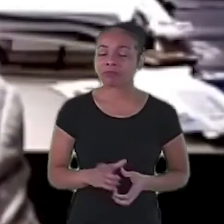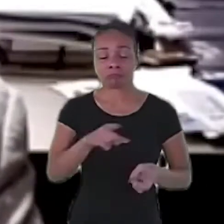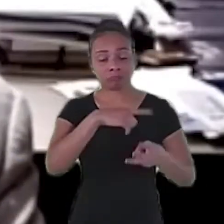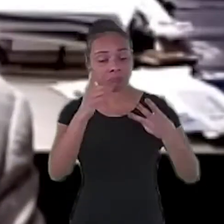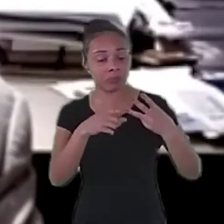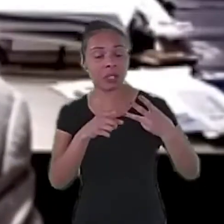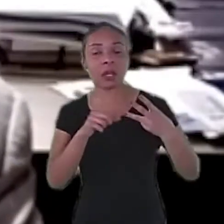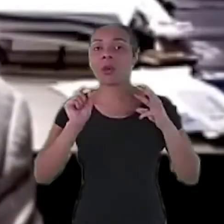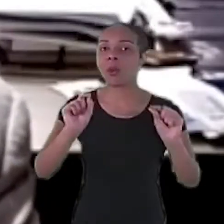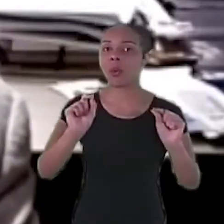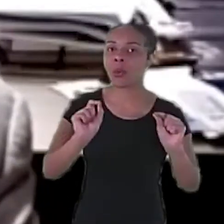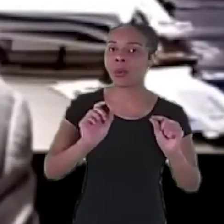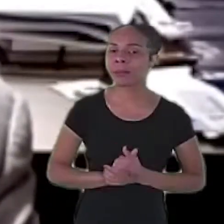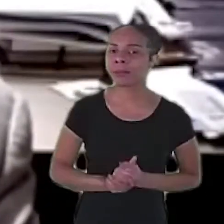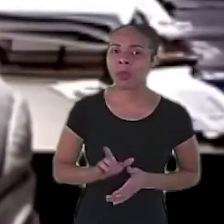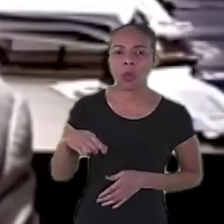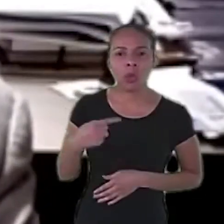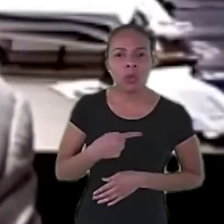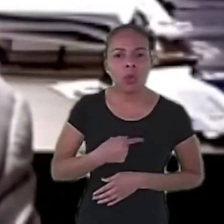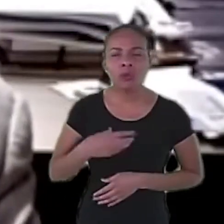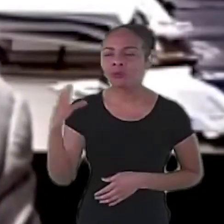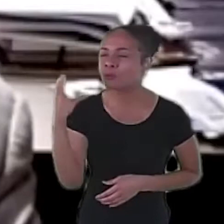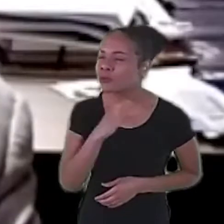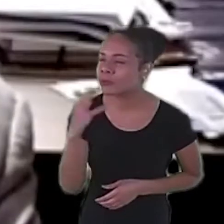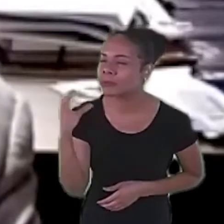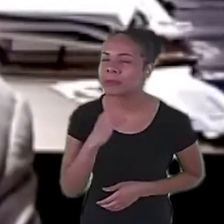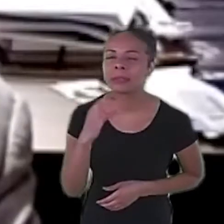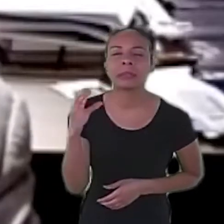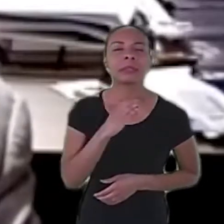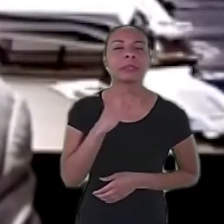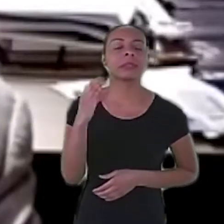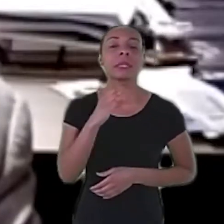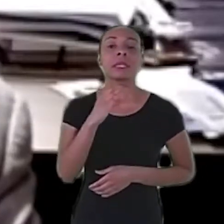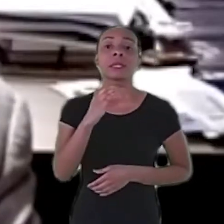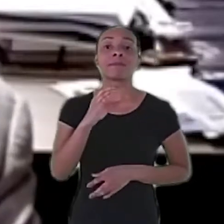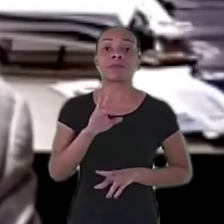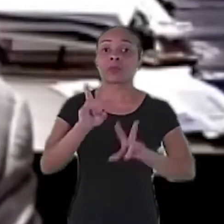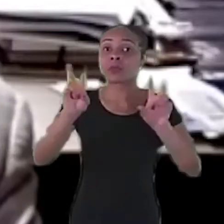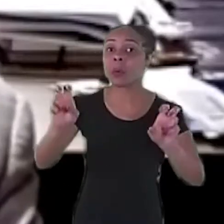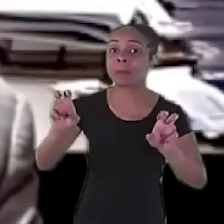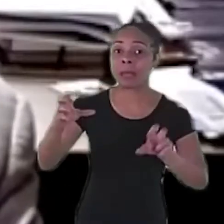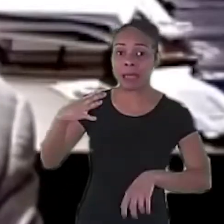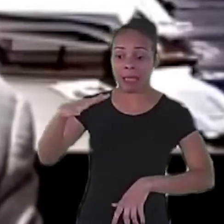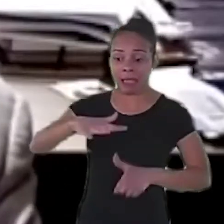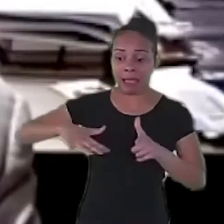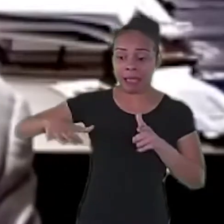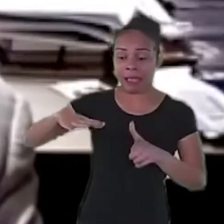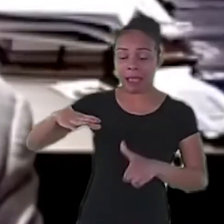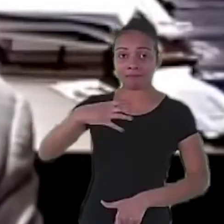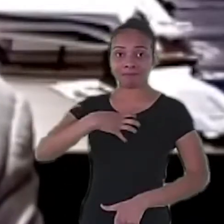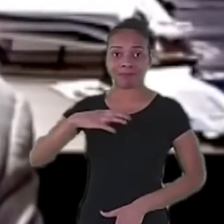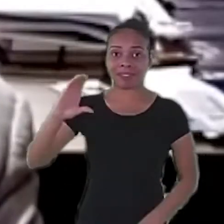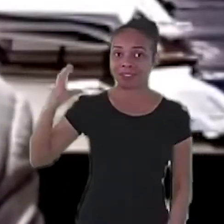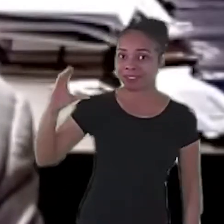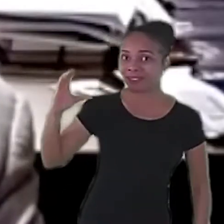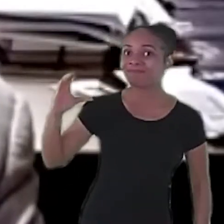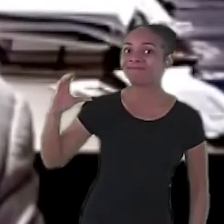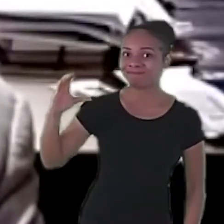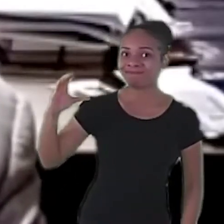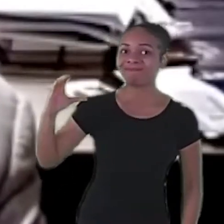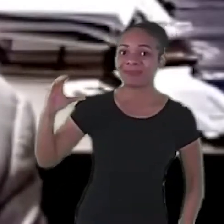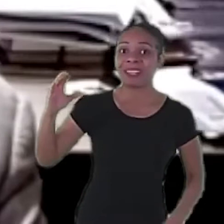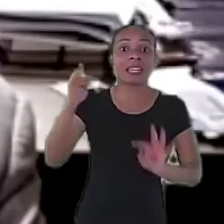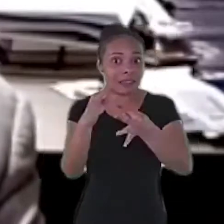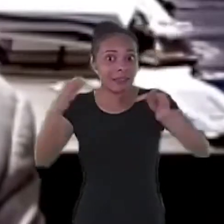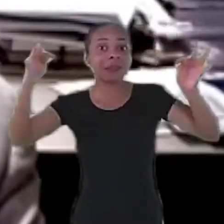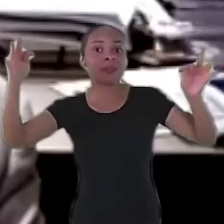mais acelerada corrida científica e tecnológica da história mundial. Quais as consequências de